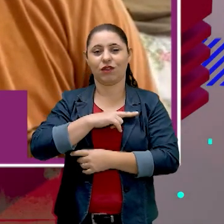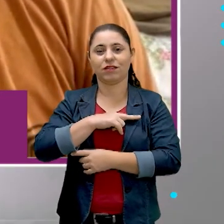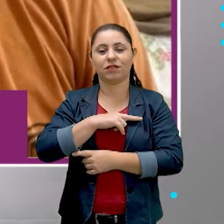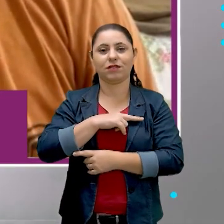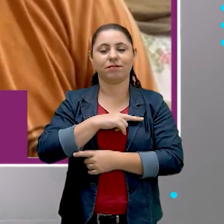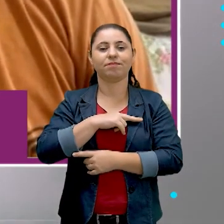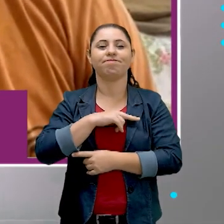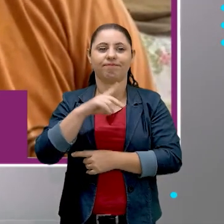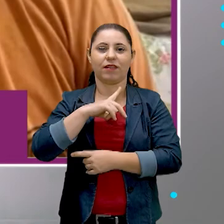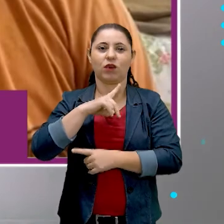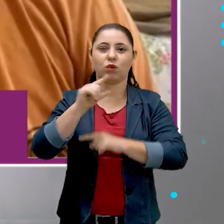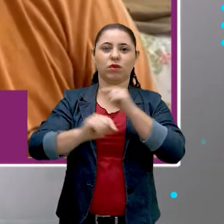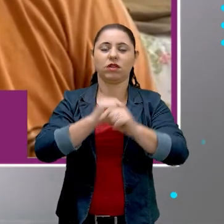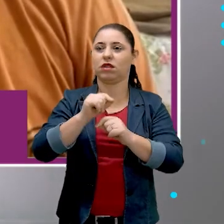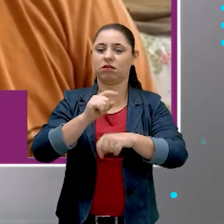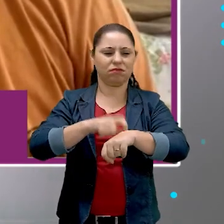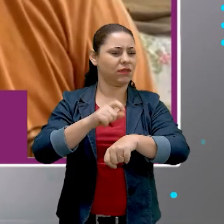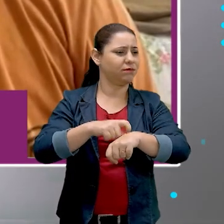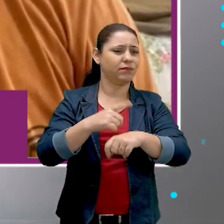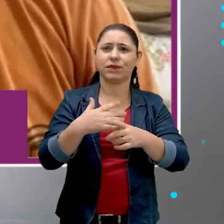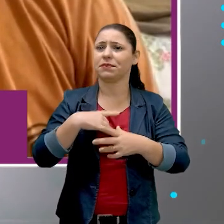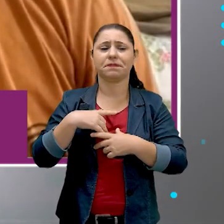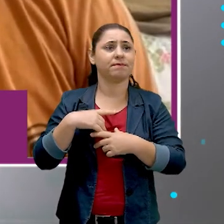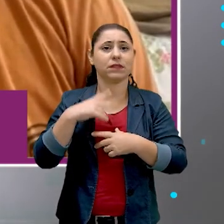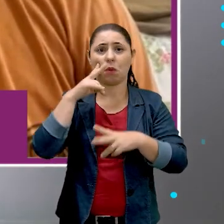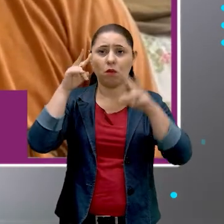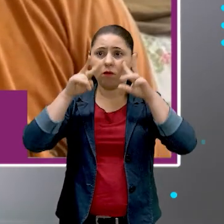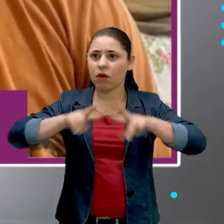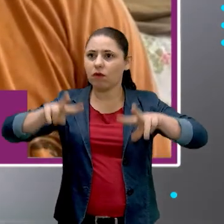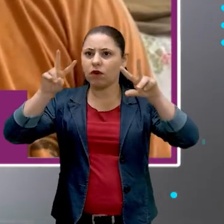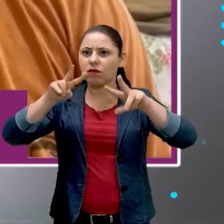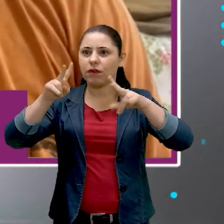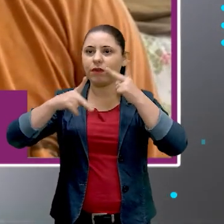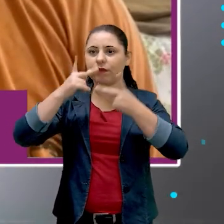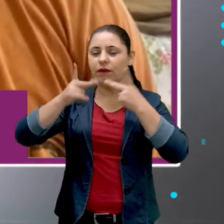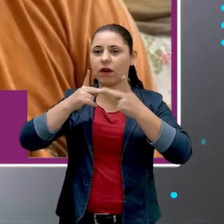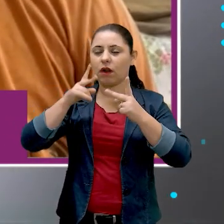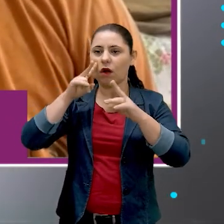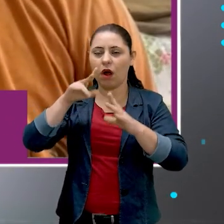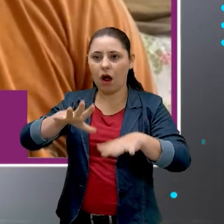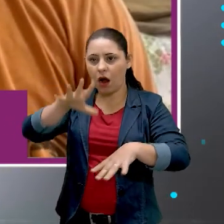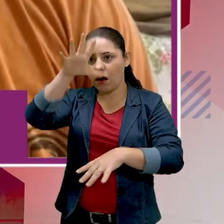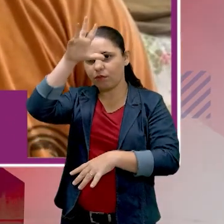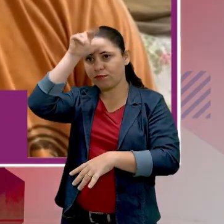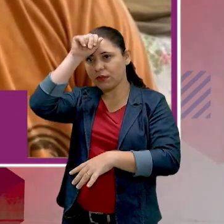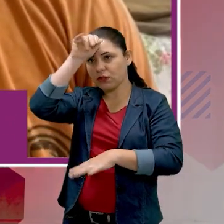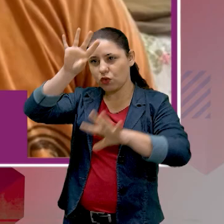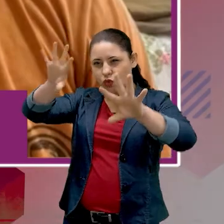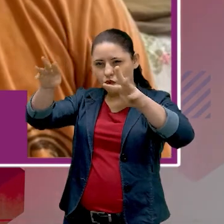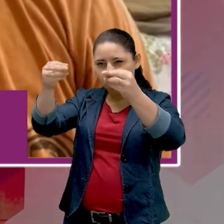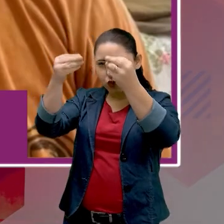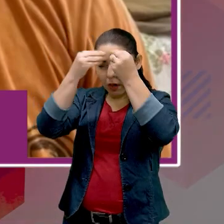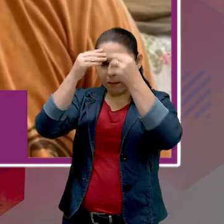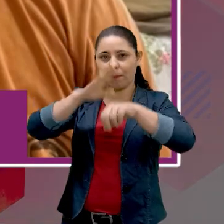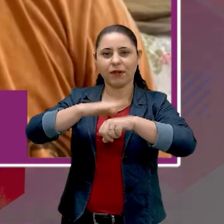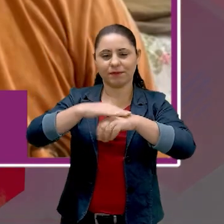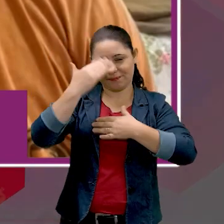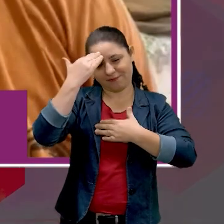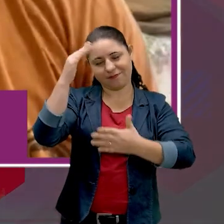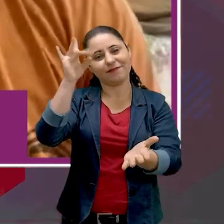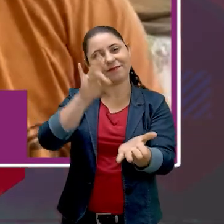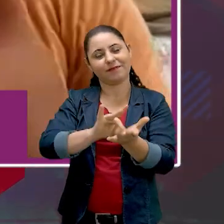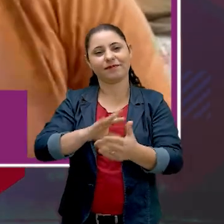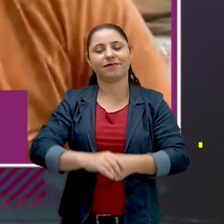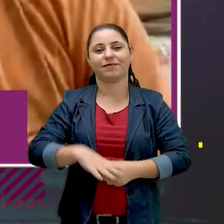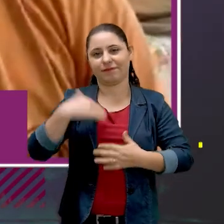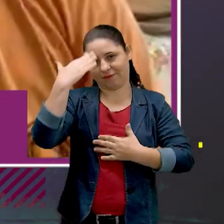a gente fica praticamente o tempo todo concentrado naquilo que você está falando para aprender e absorver o máximo possível.